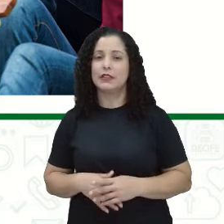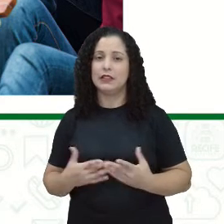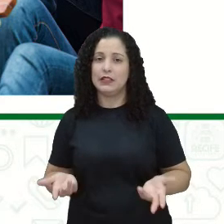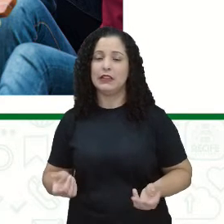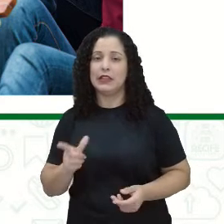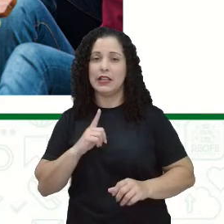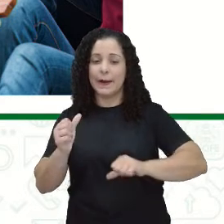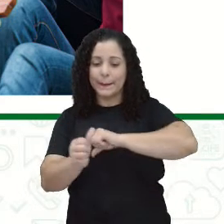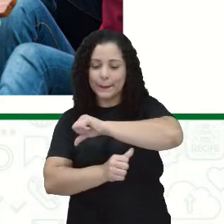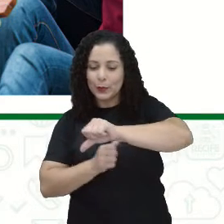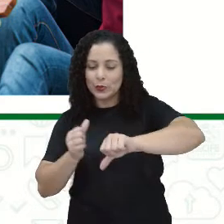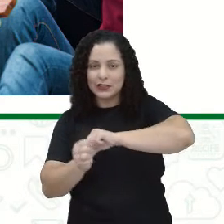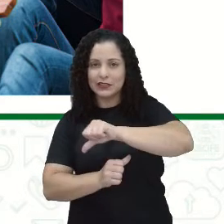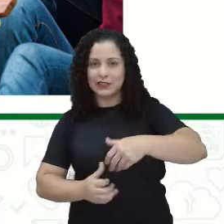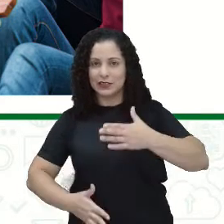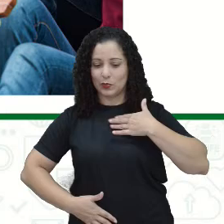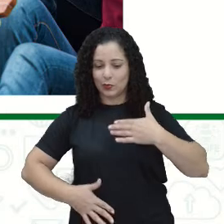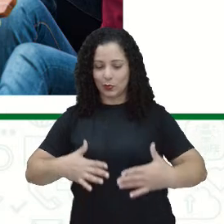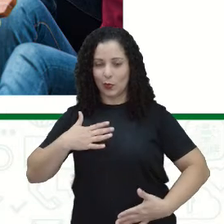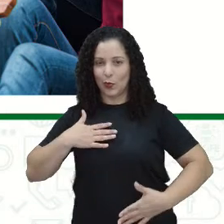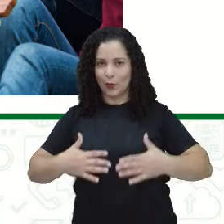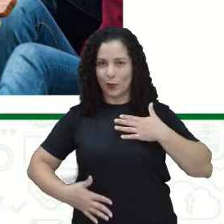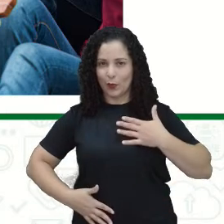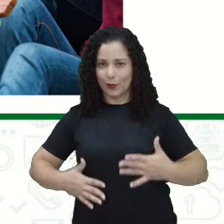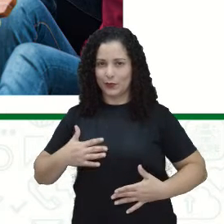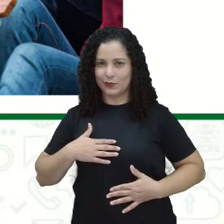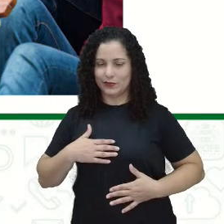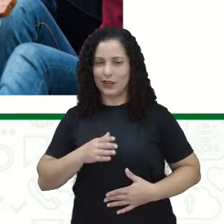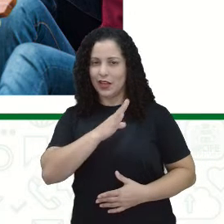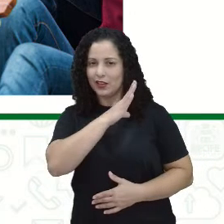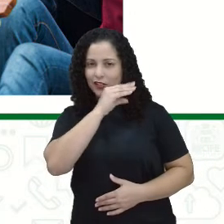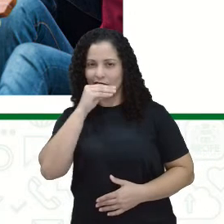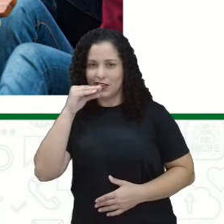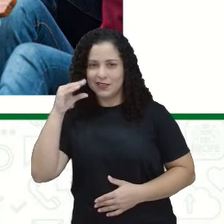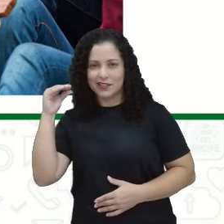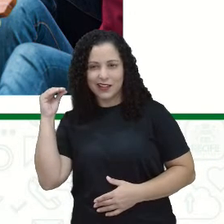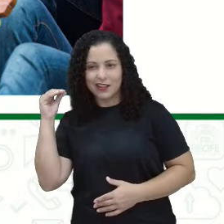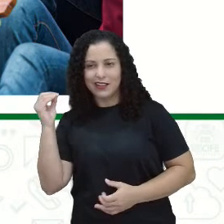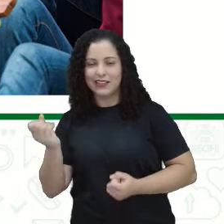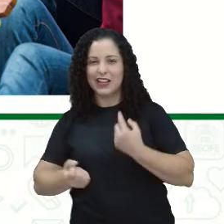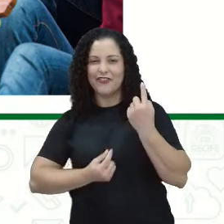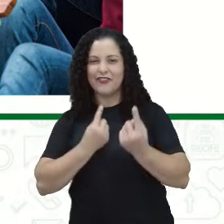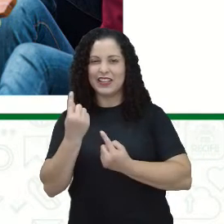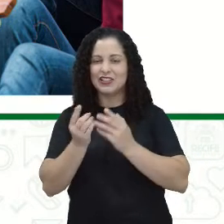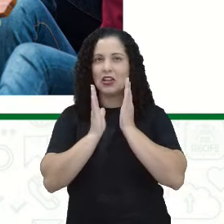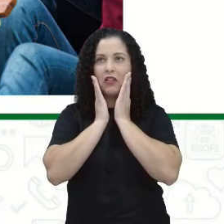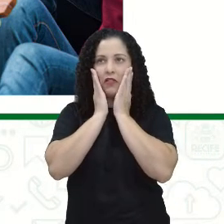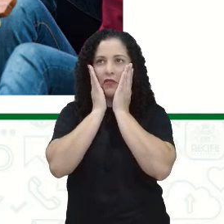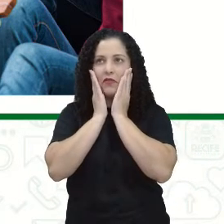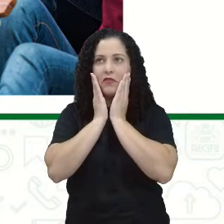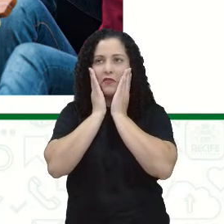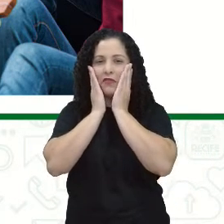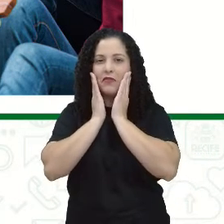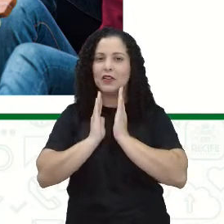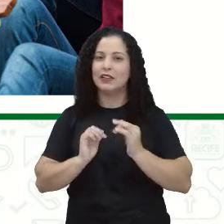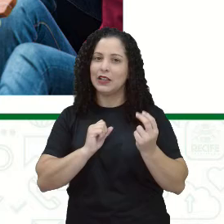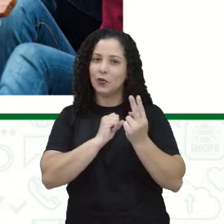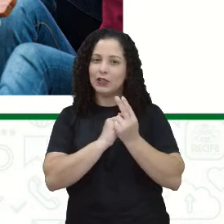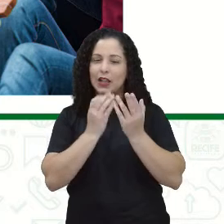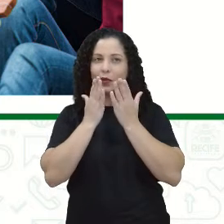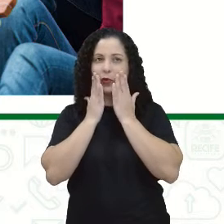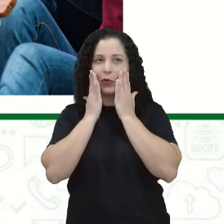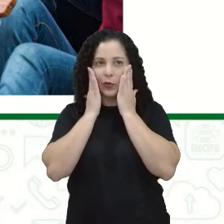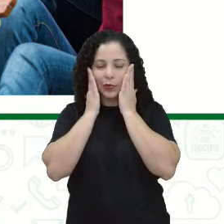mudança hormonal, né? A adolescente se incomoda, a maioria, muito com a pele, né? Como é que fica? Perder aquela pele